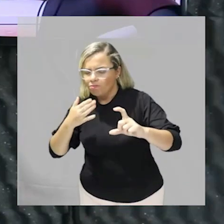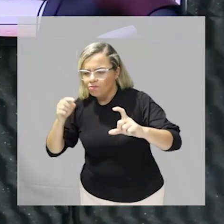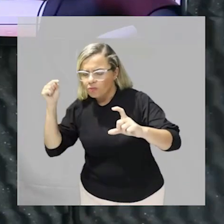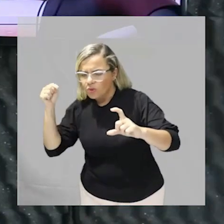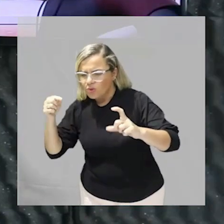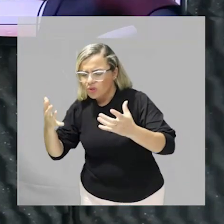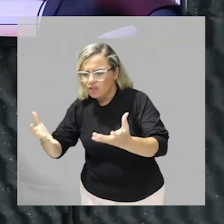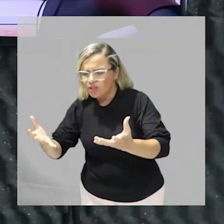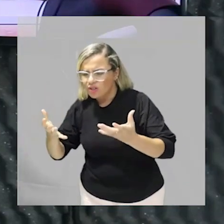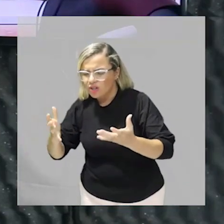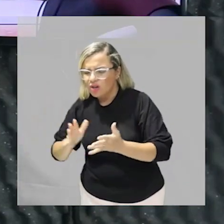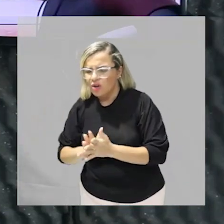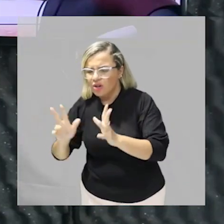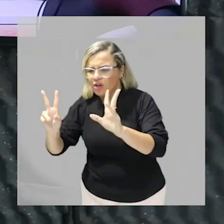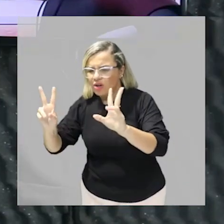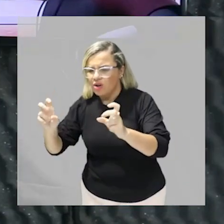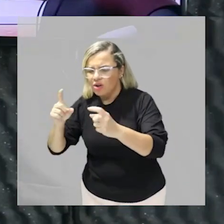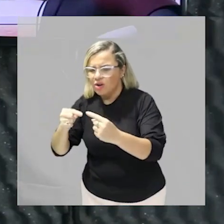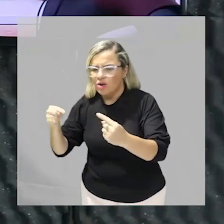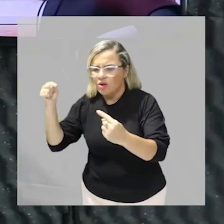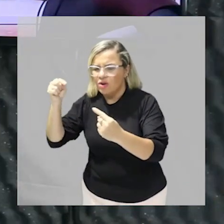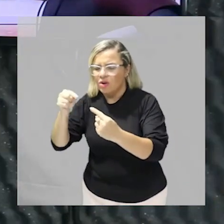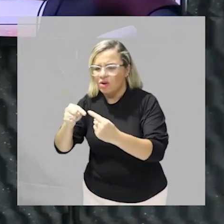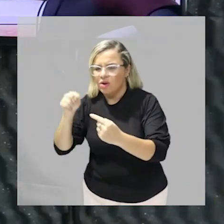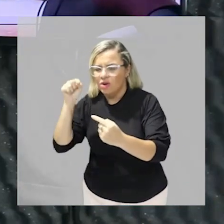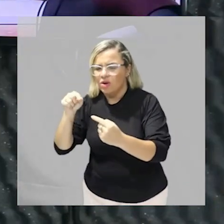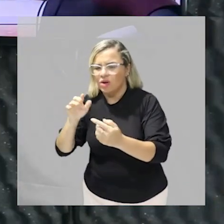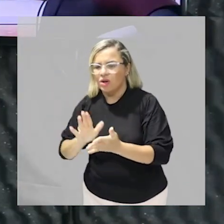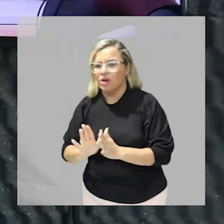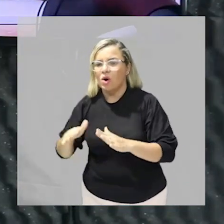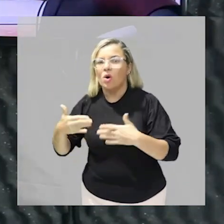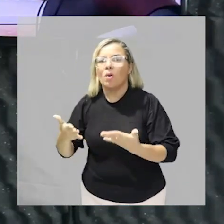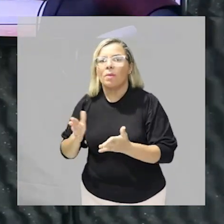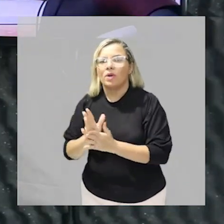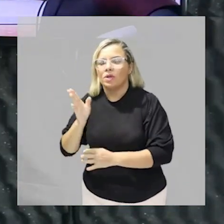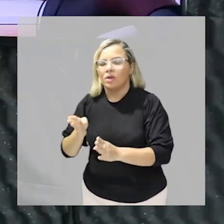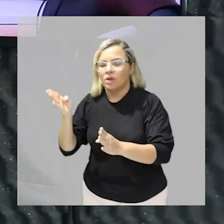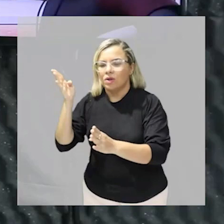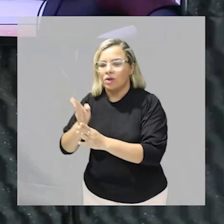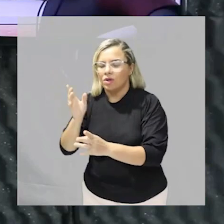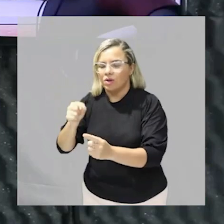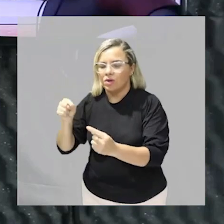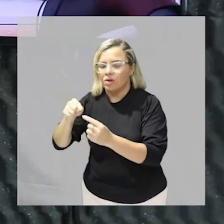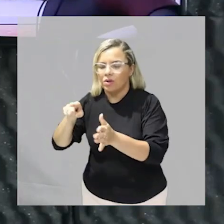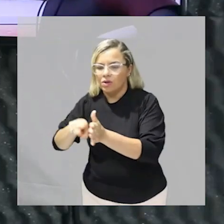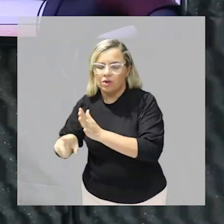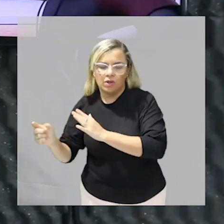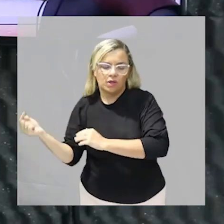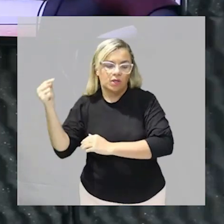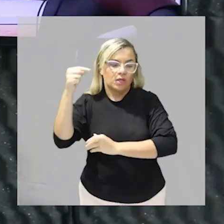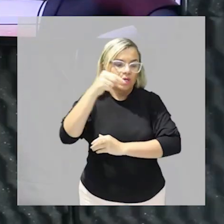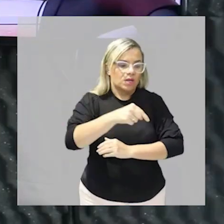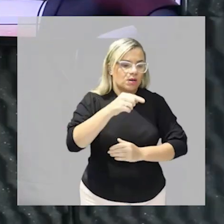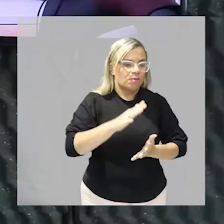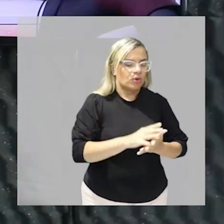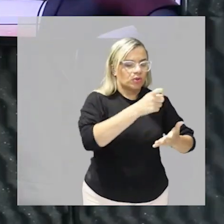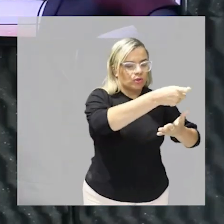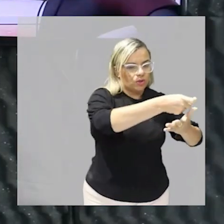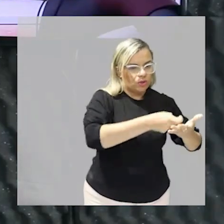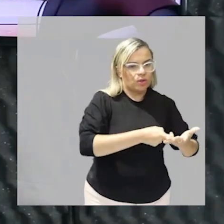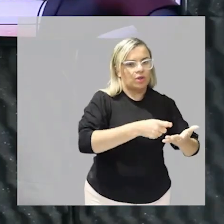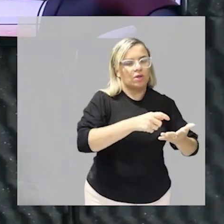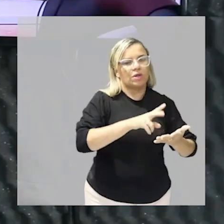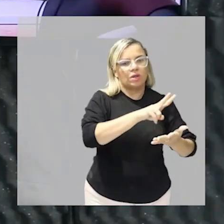as temáticas, identificar o objetivo da pergunta e, a partir daí sim, ir para o texto motivador. Eu já expliquei em